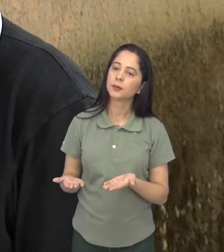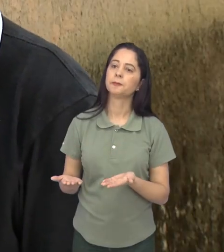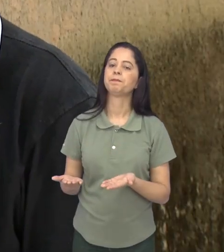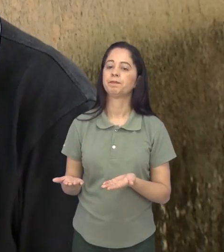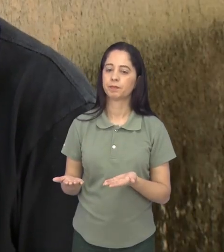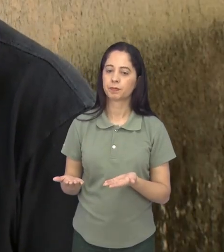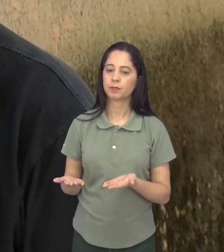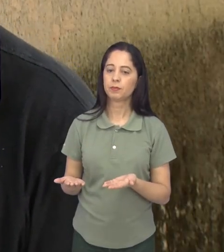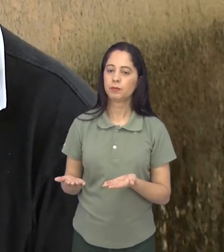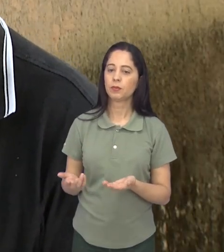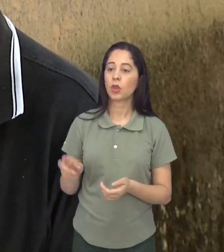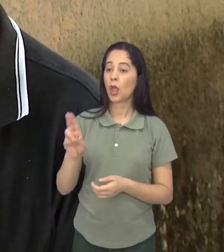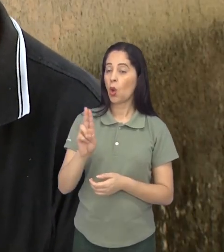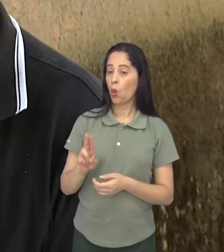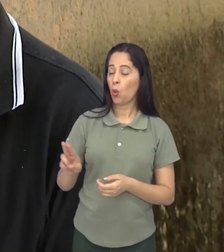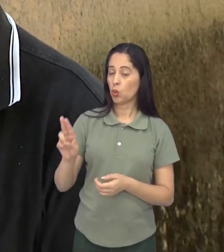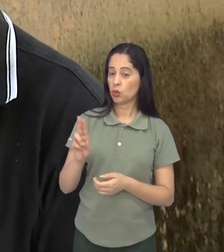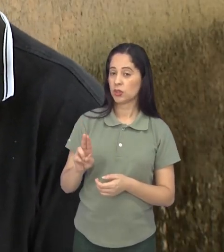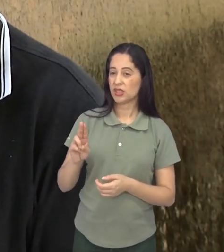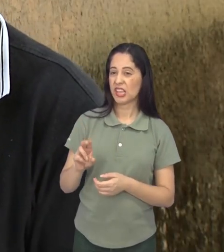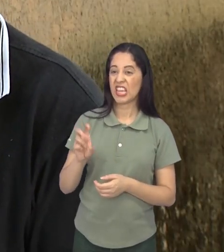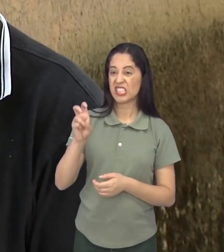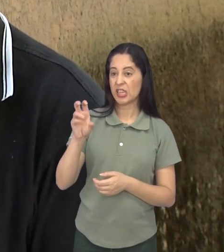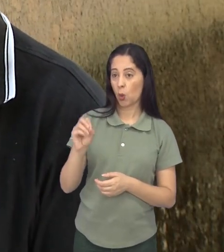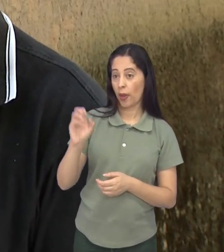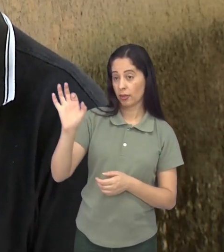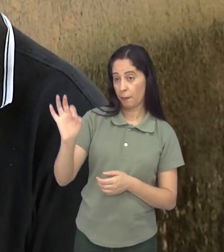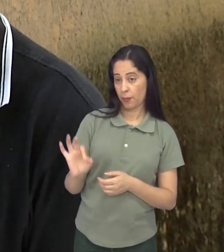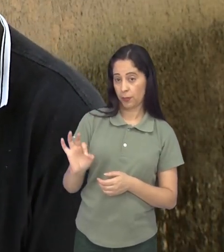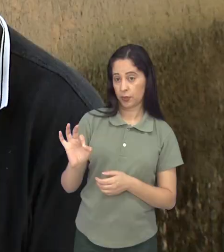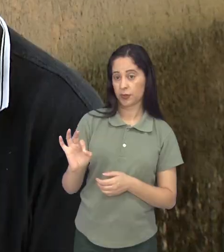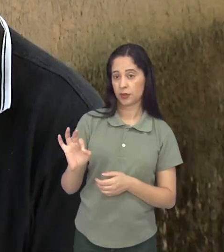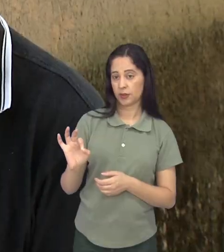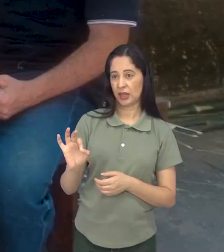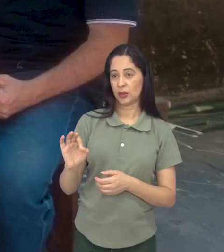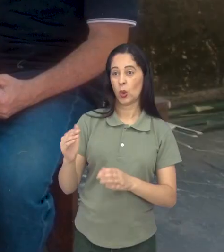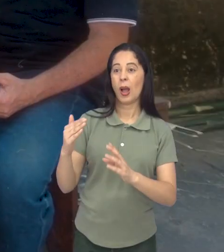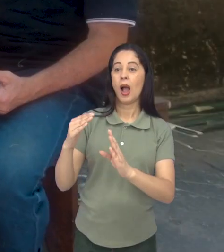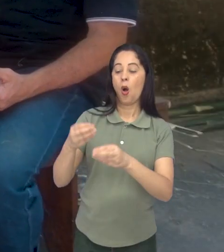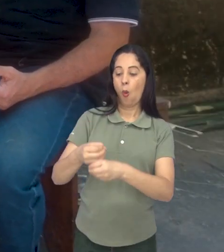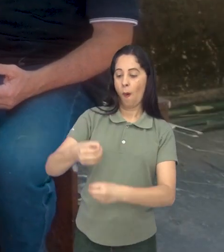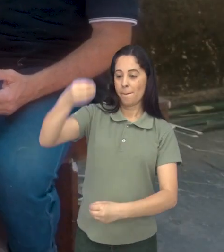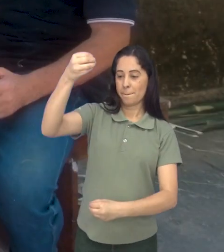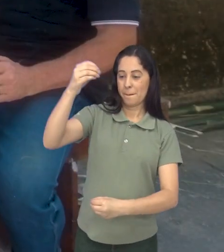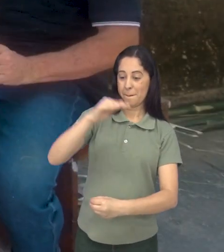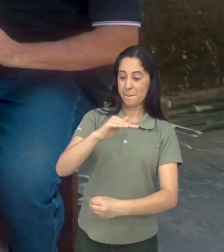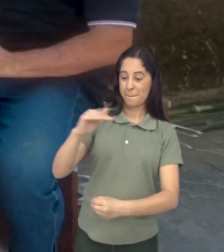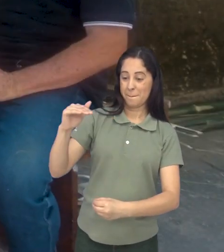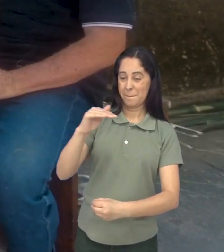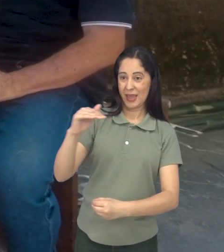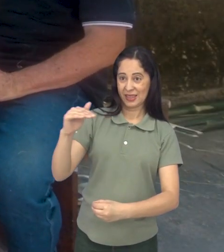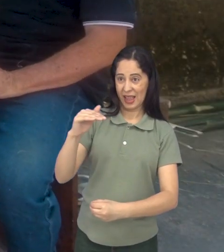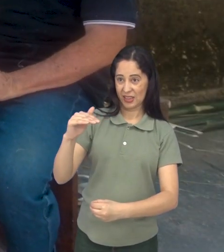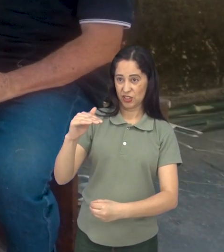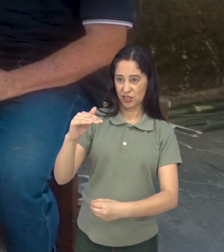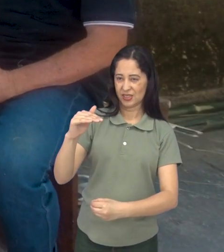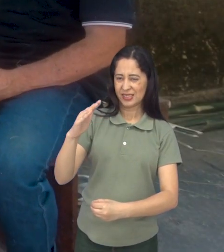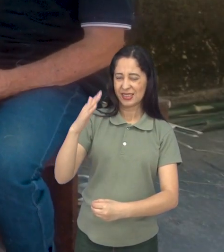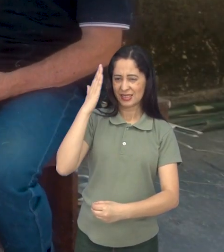Então, nesse caso, nós usamos 50%. Mas okay. Normalmente se